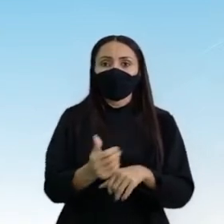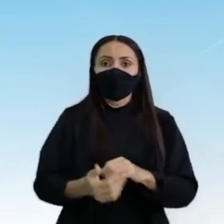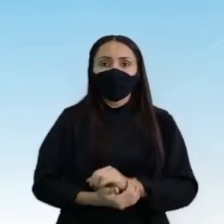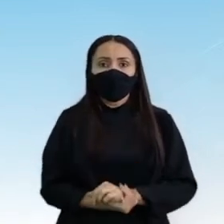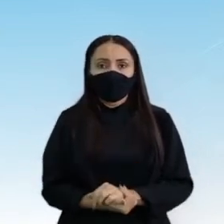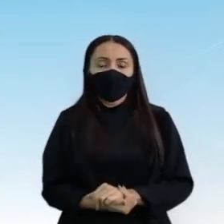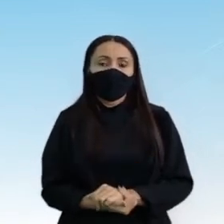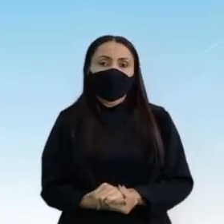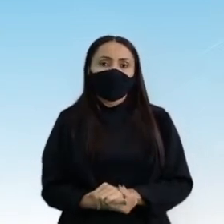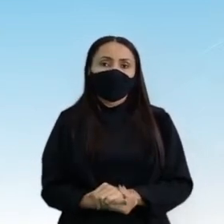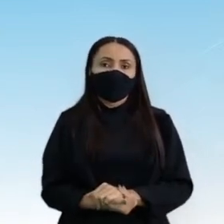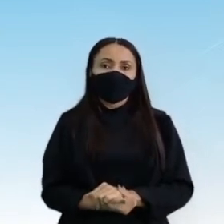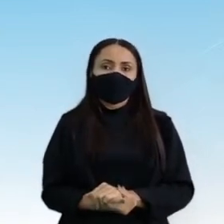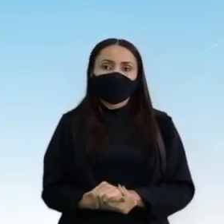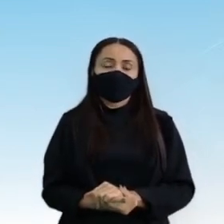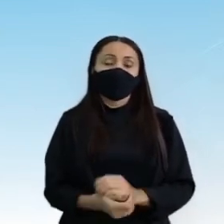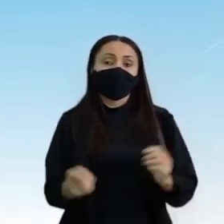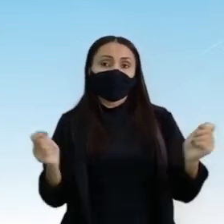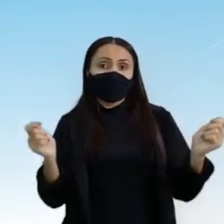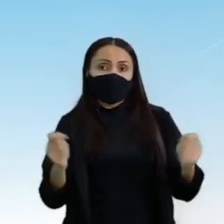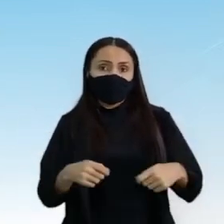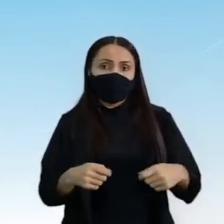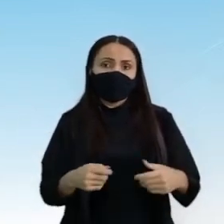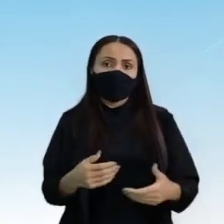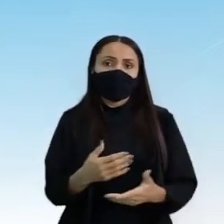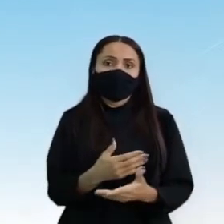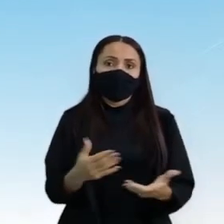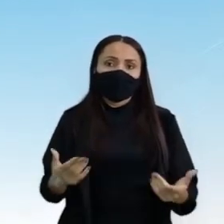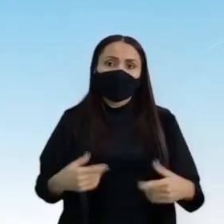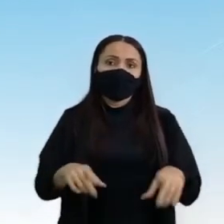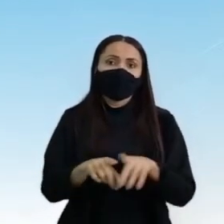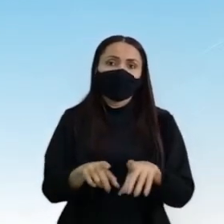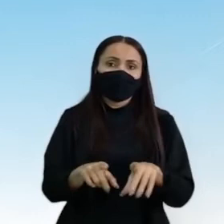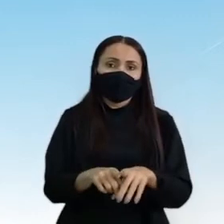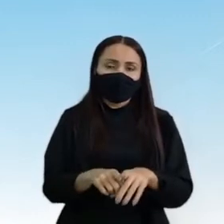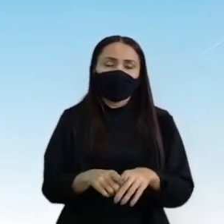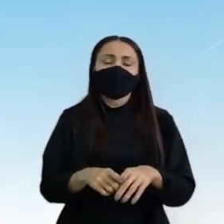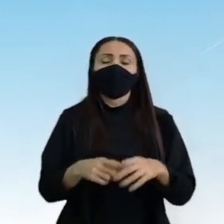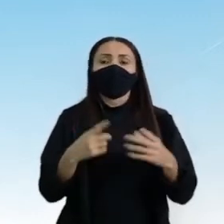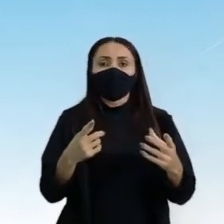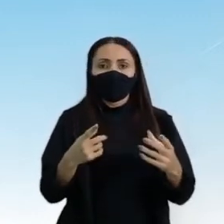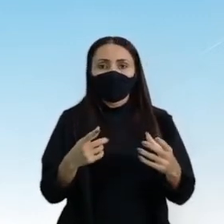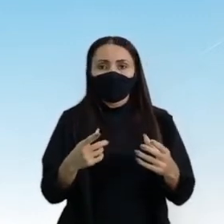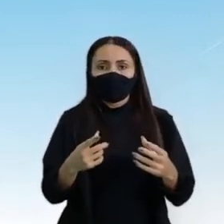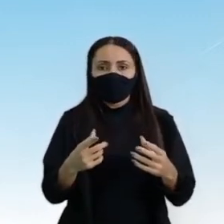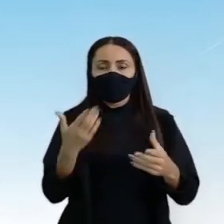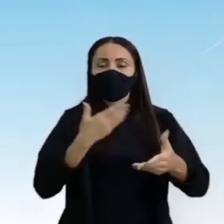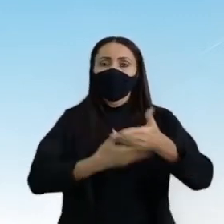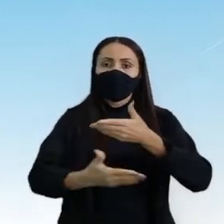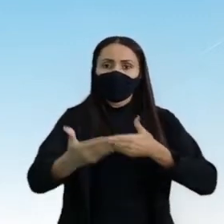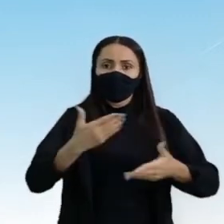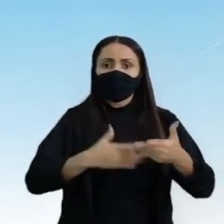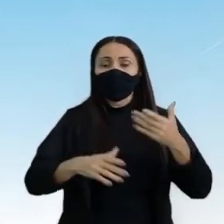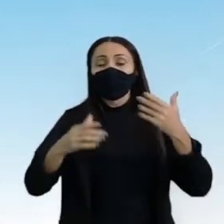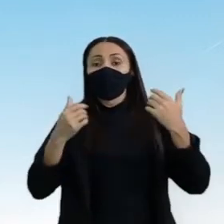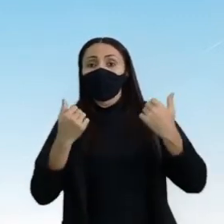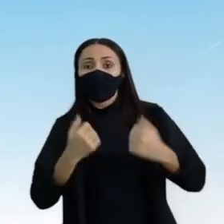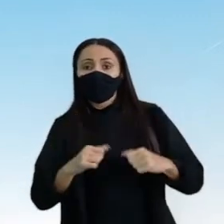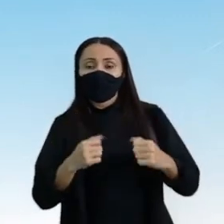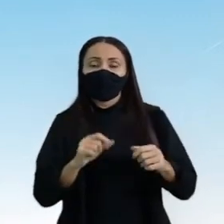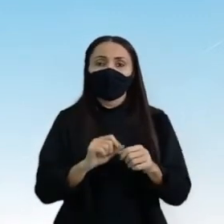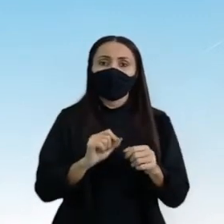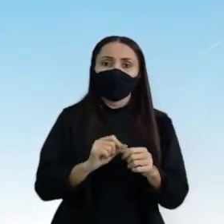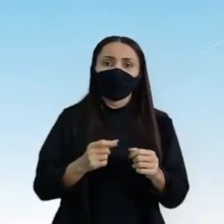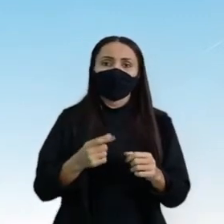pulmão responde. A capacidade de oxigenação também vai responder. Então, é por isso que eu preciso